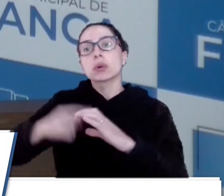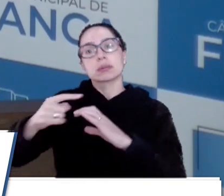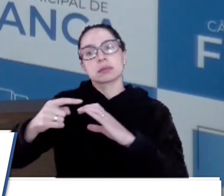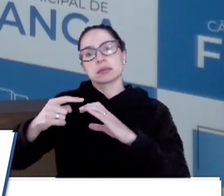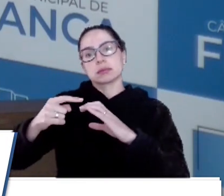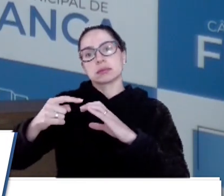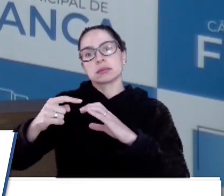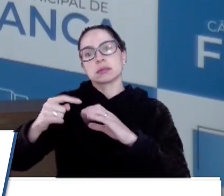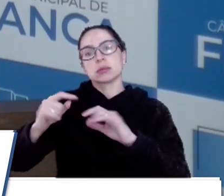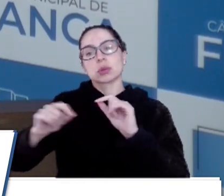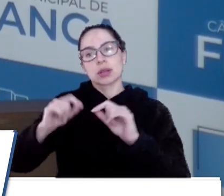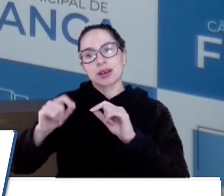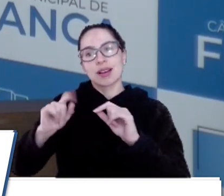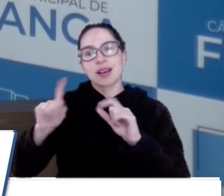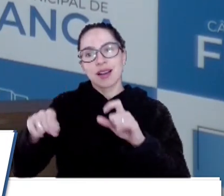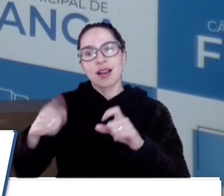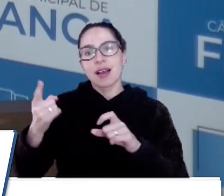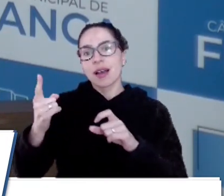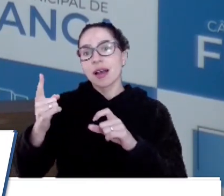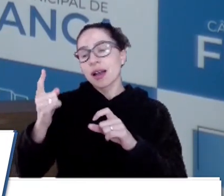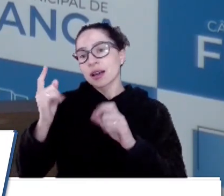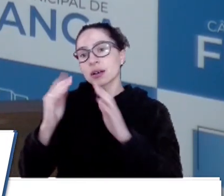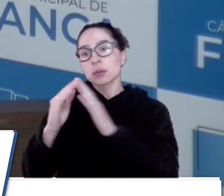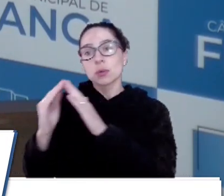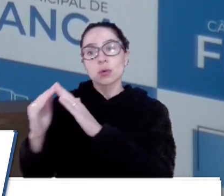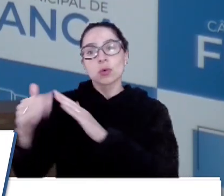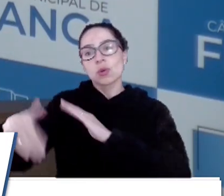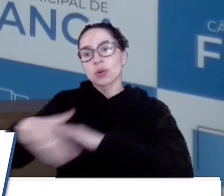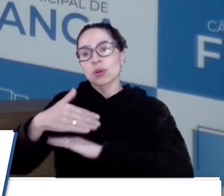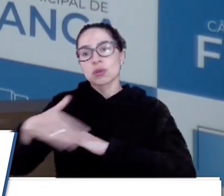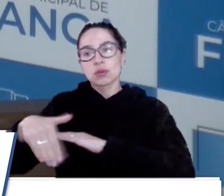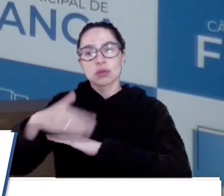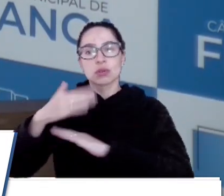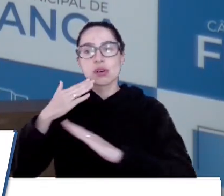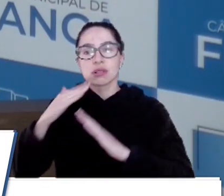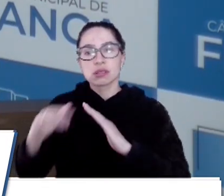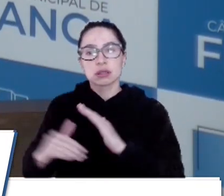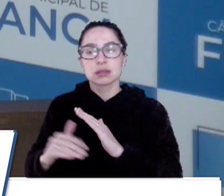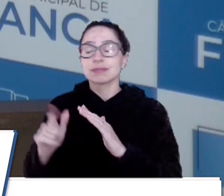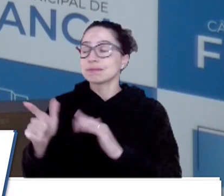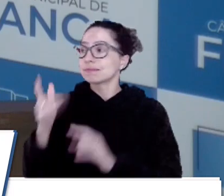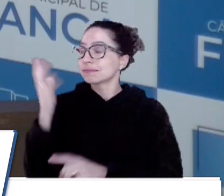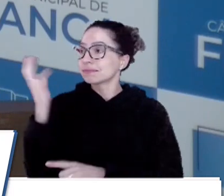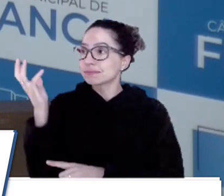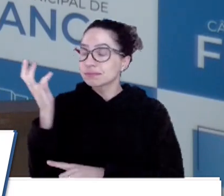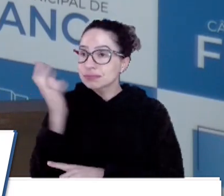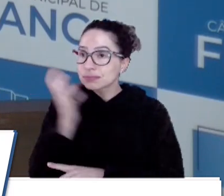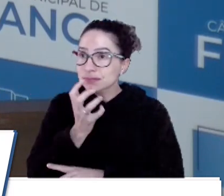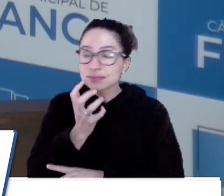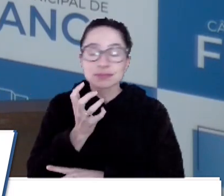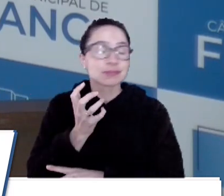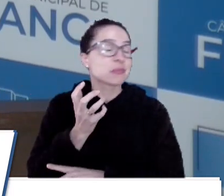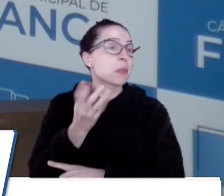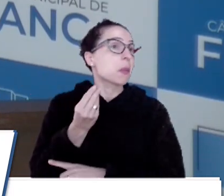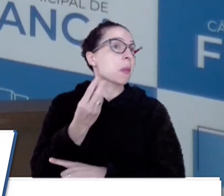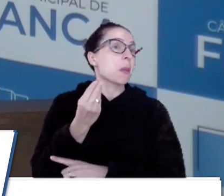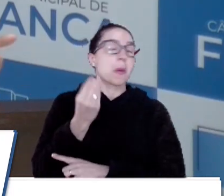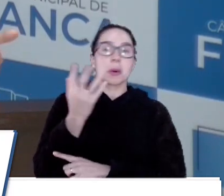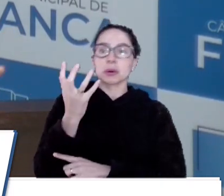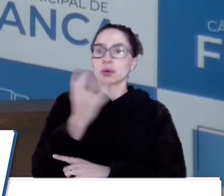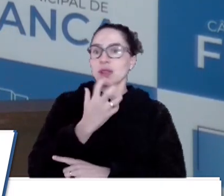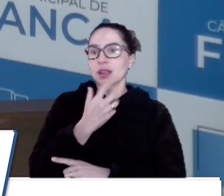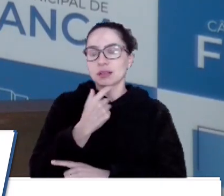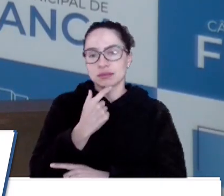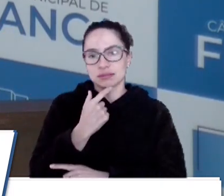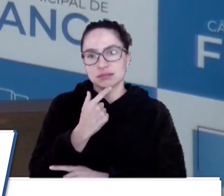a questão dos moradores de rua. Isso está sério, mas está muito sério. Então,